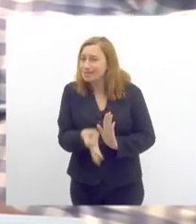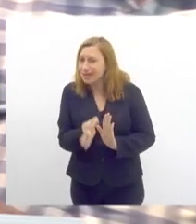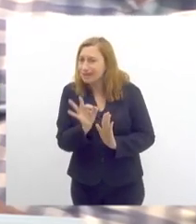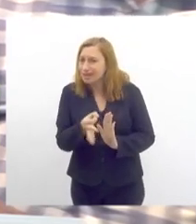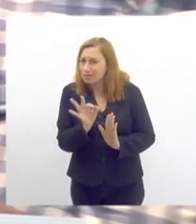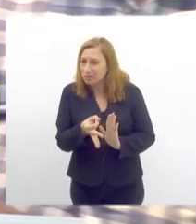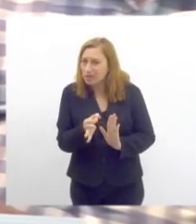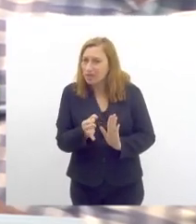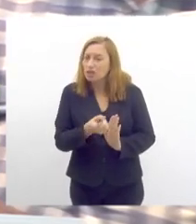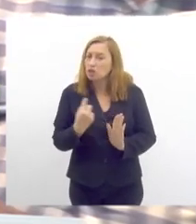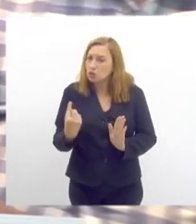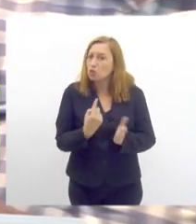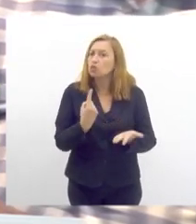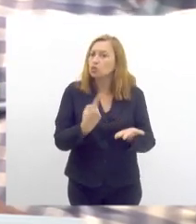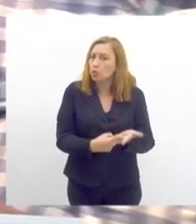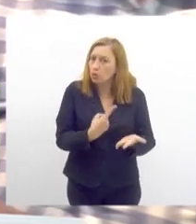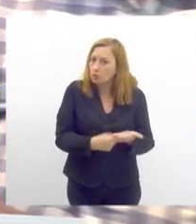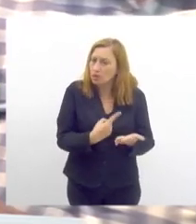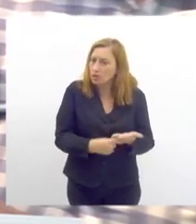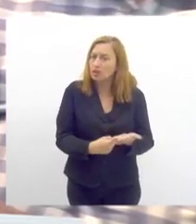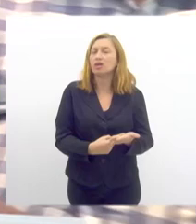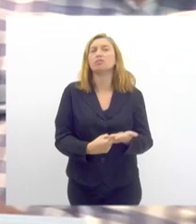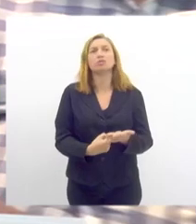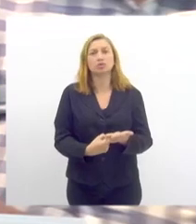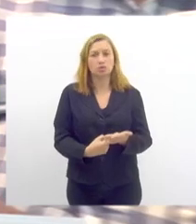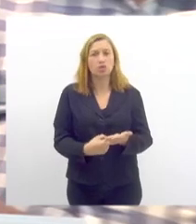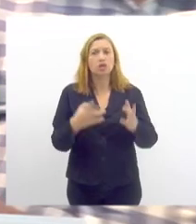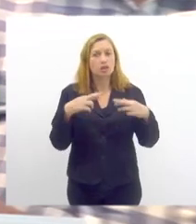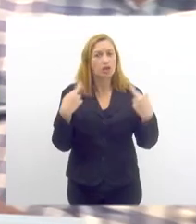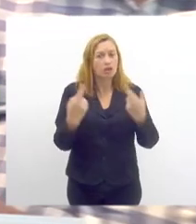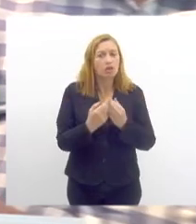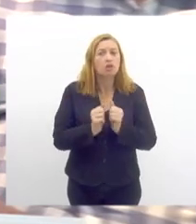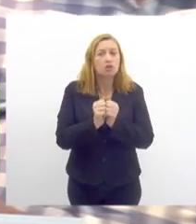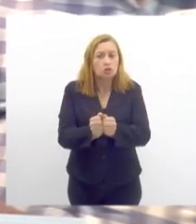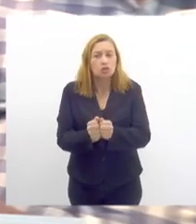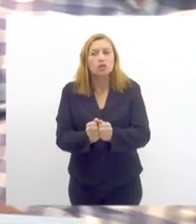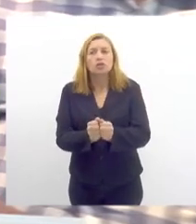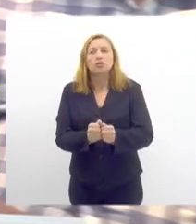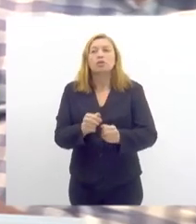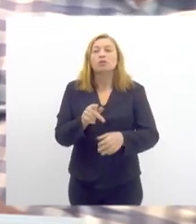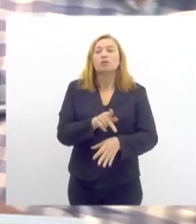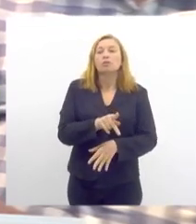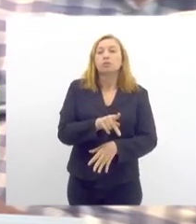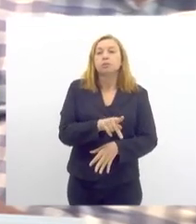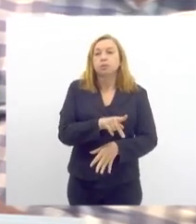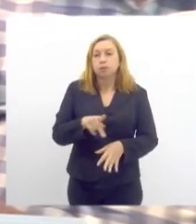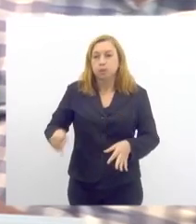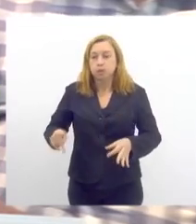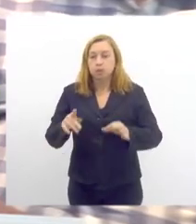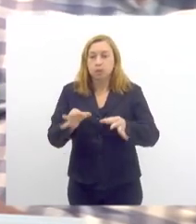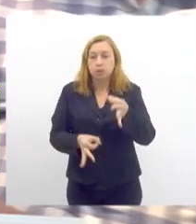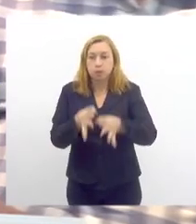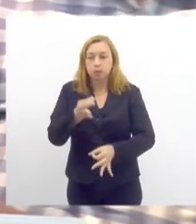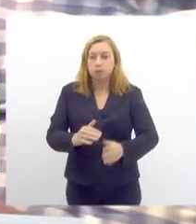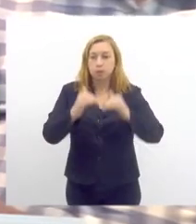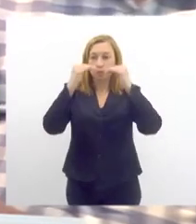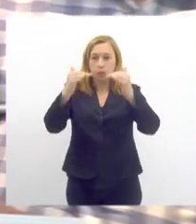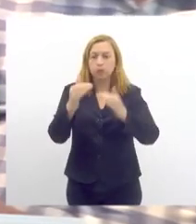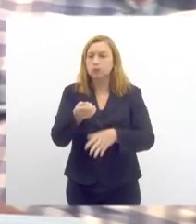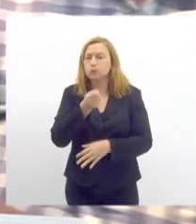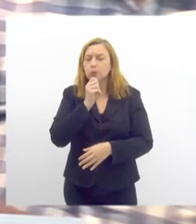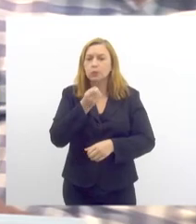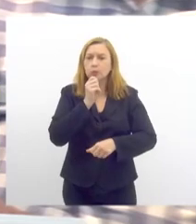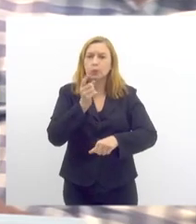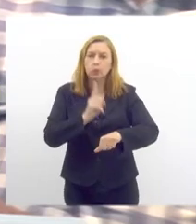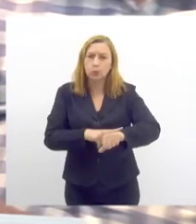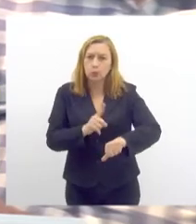o que nós combinamos, nós acordamos na audiência junto ao presidente do tribunal. A gente, em nenhum momento... A